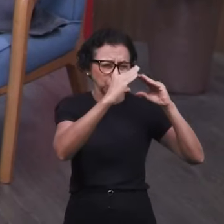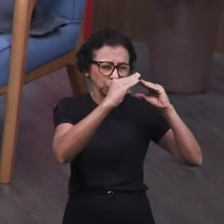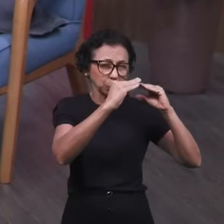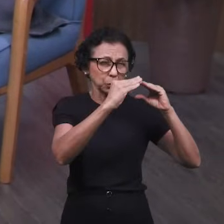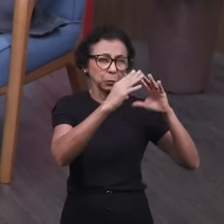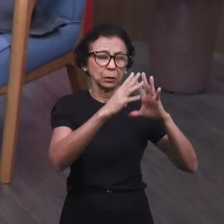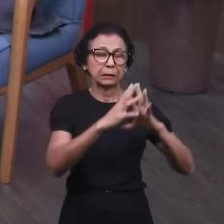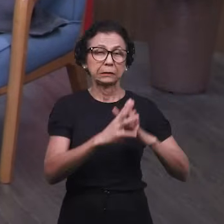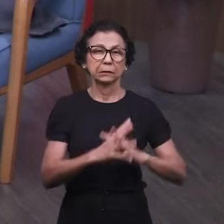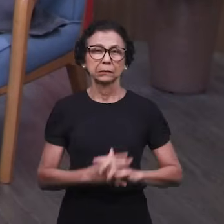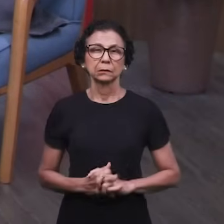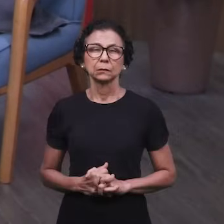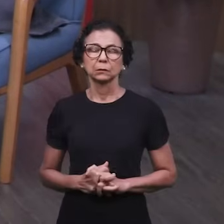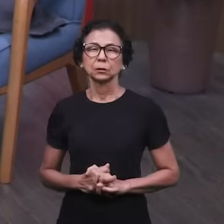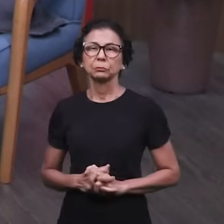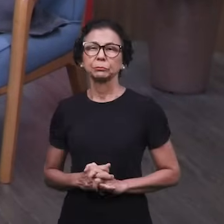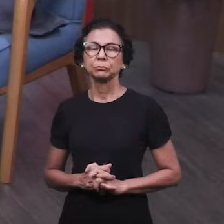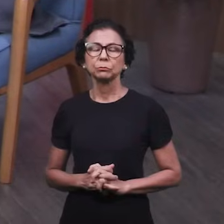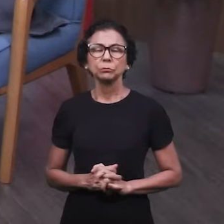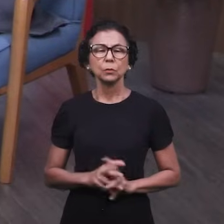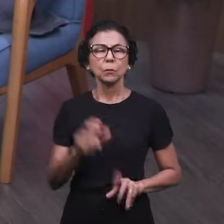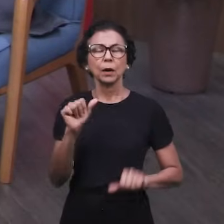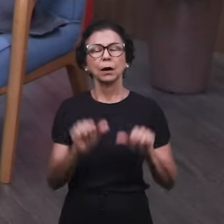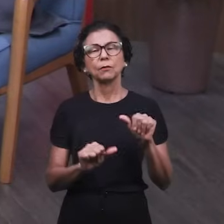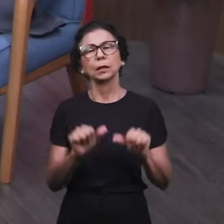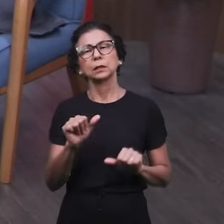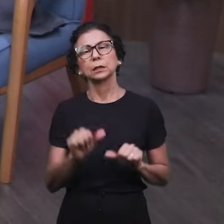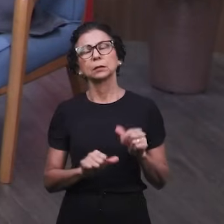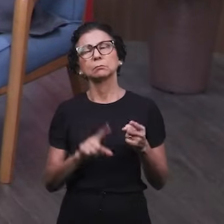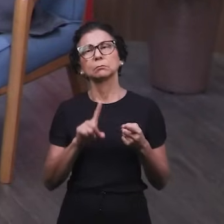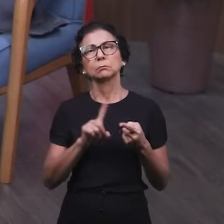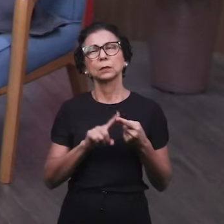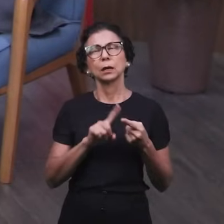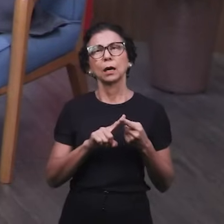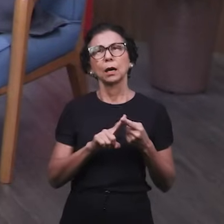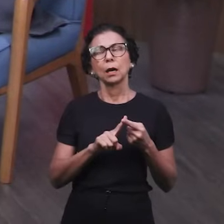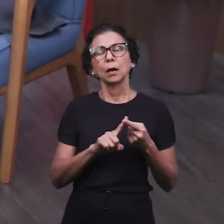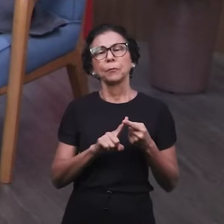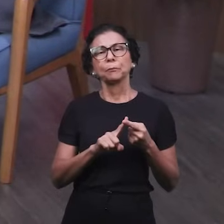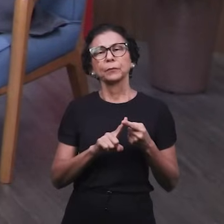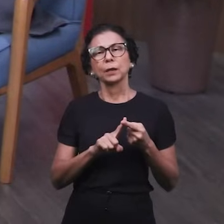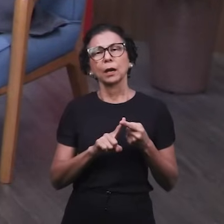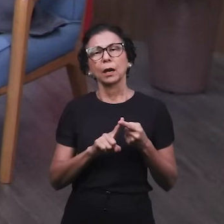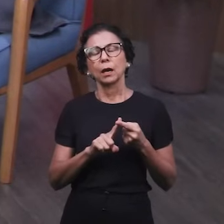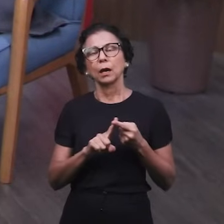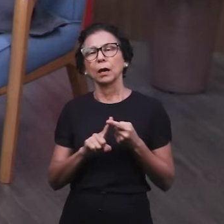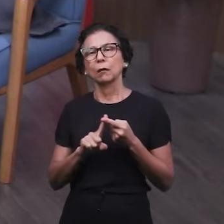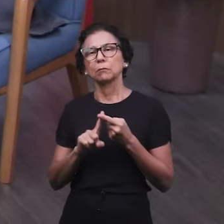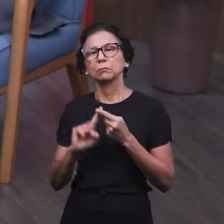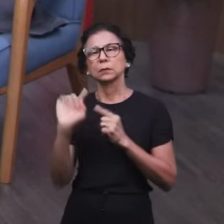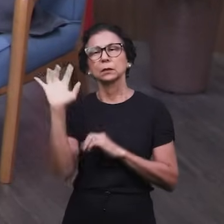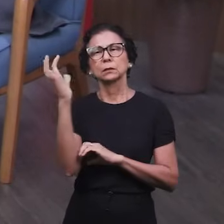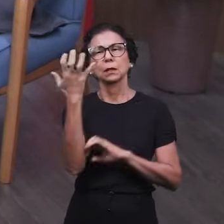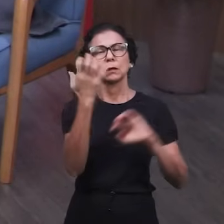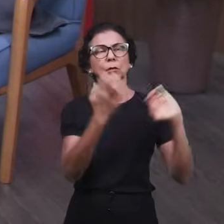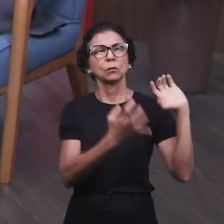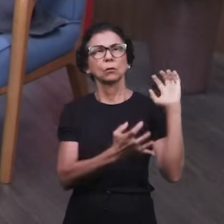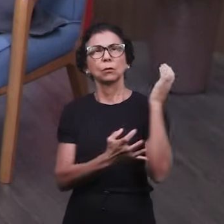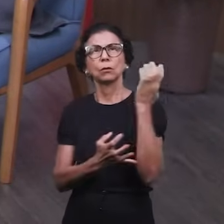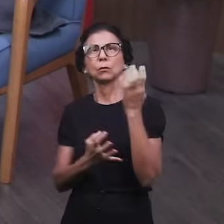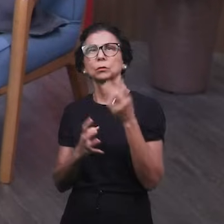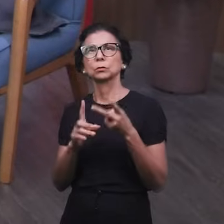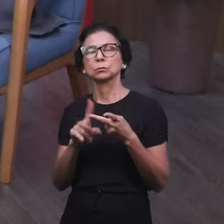análise sobre diversos aspectos, sobre o aspecto ecológico, sobre o aspecto social